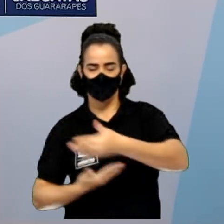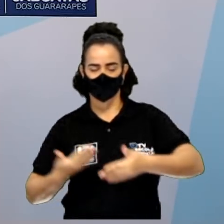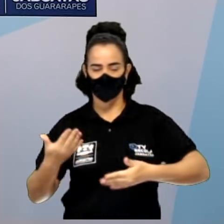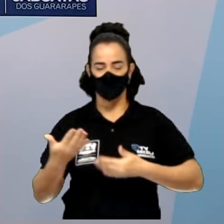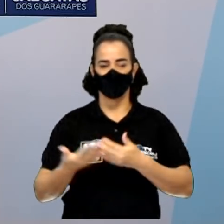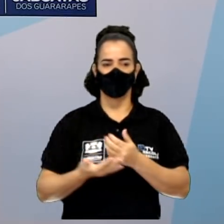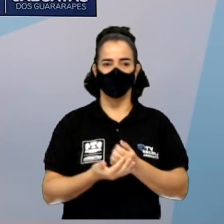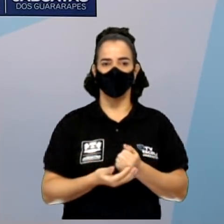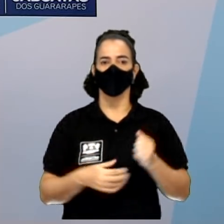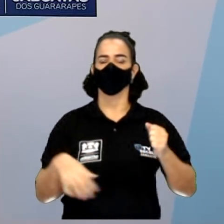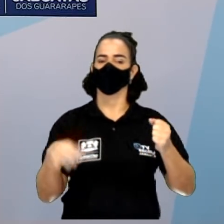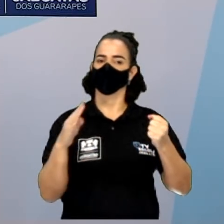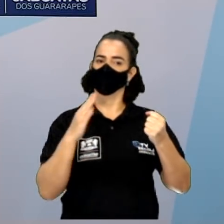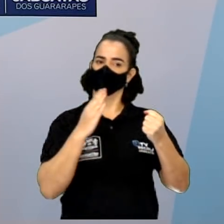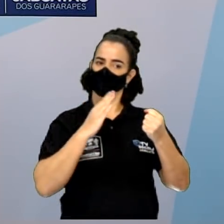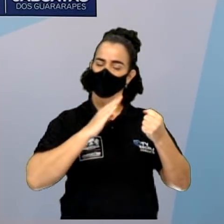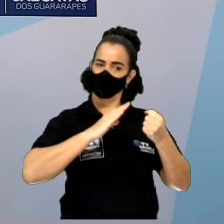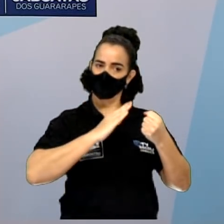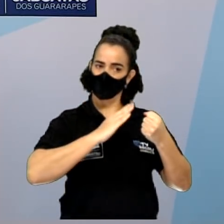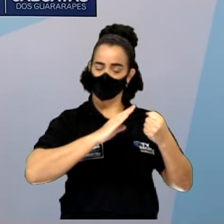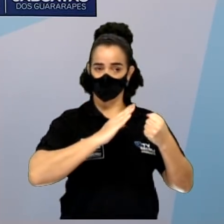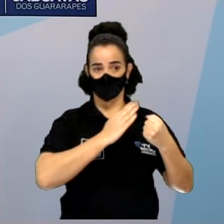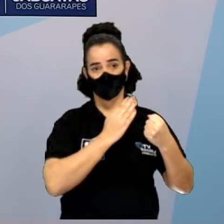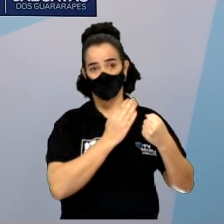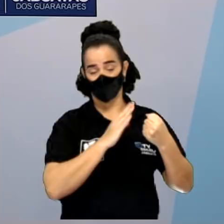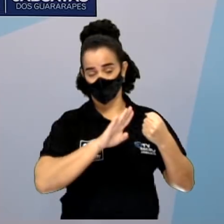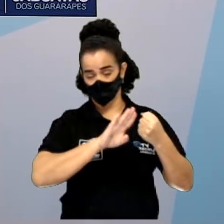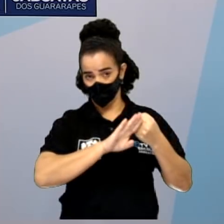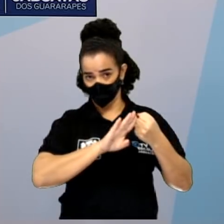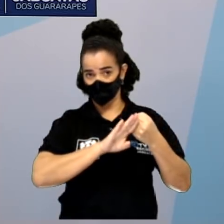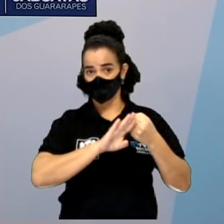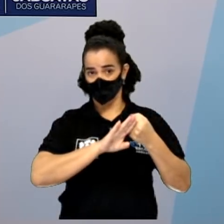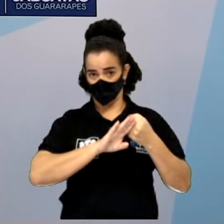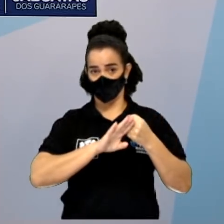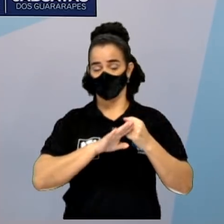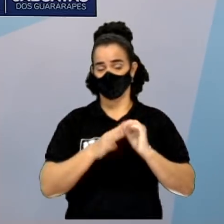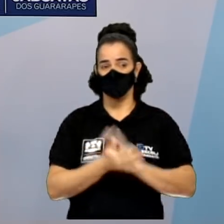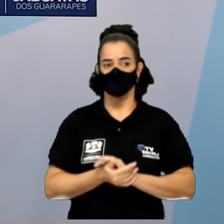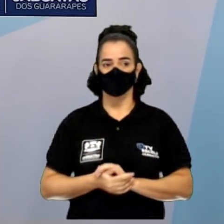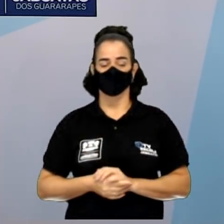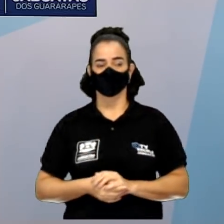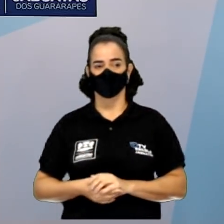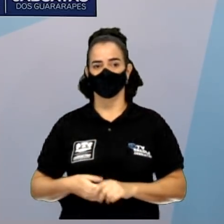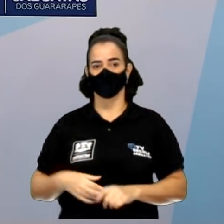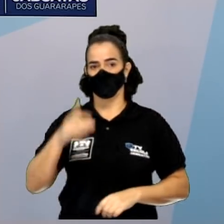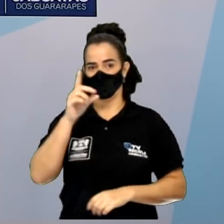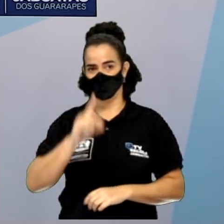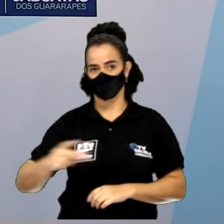função de artigo. Então o item 3 ele é verdadeiro. Olha o item 4. Deficientes